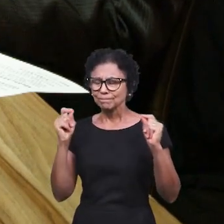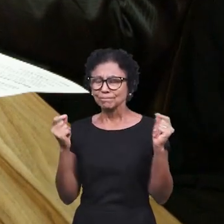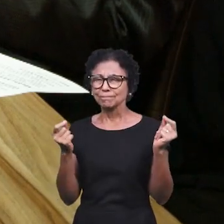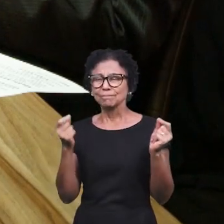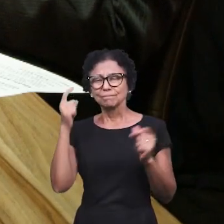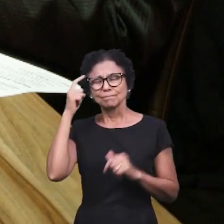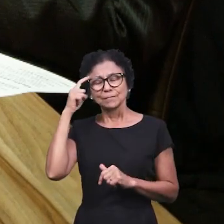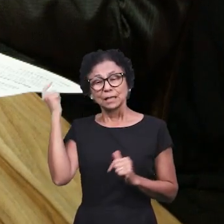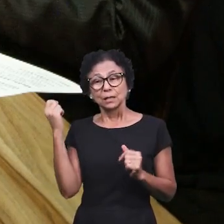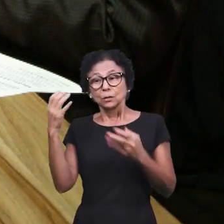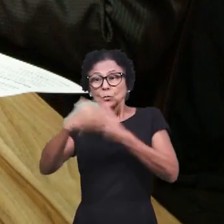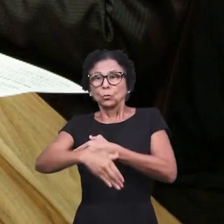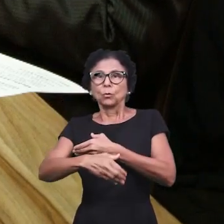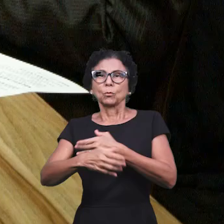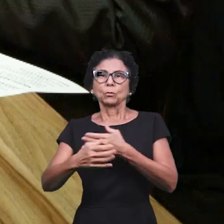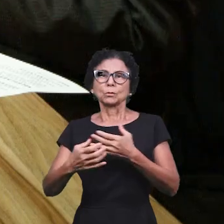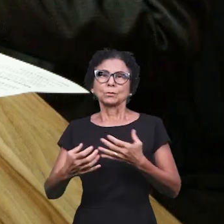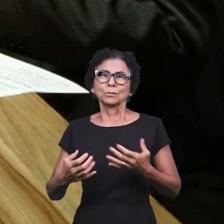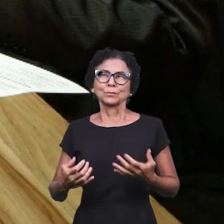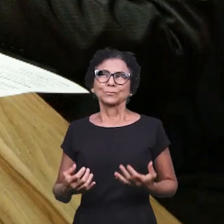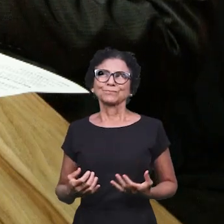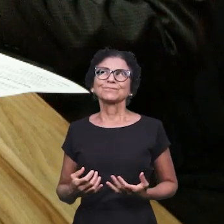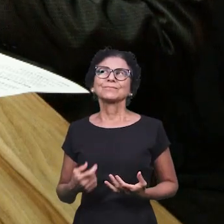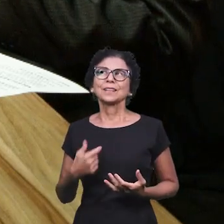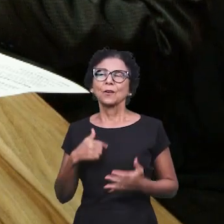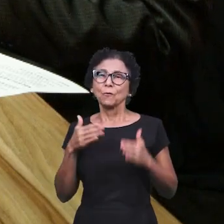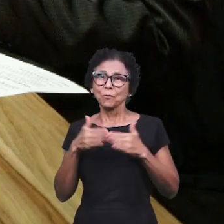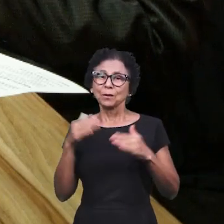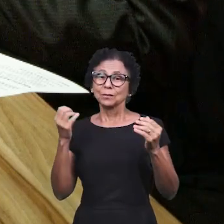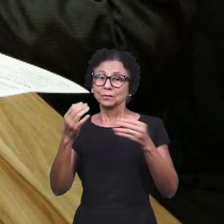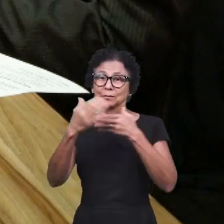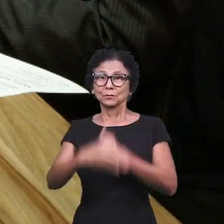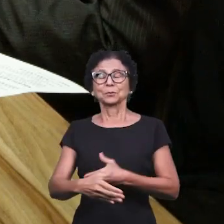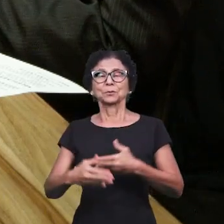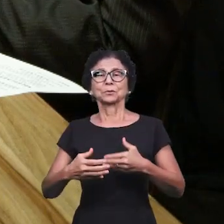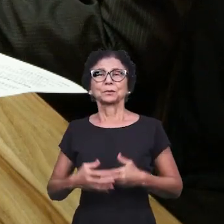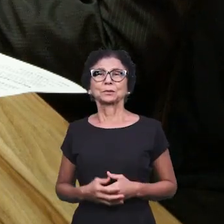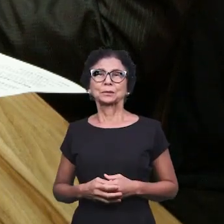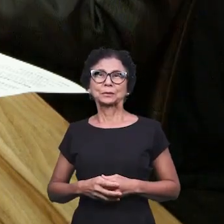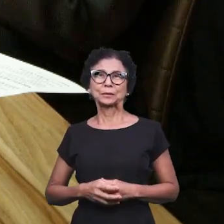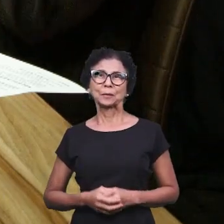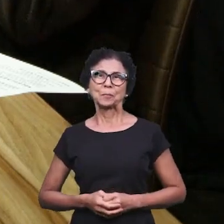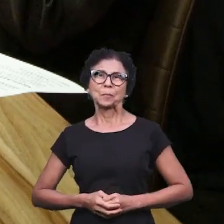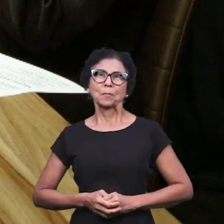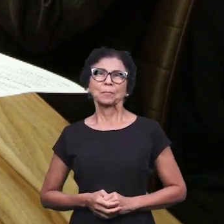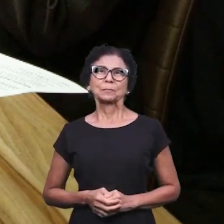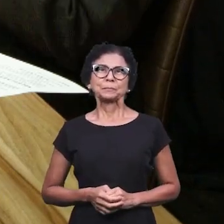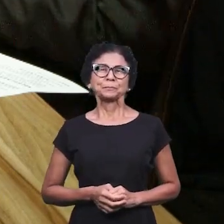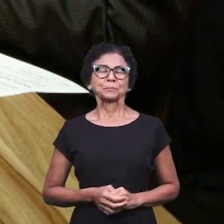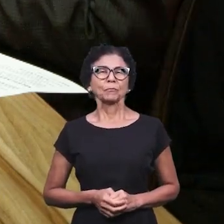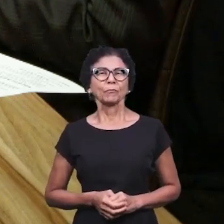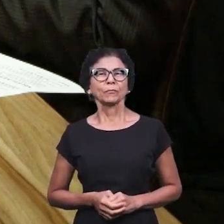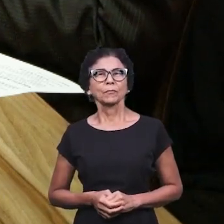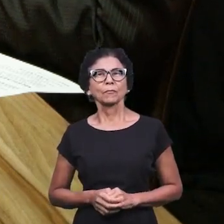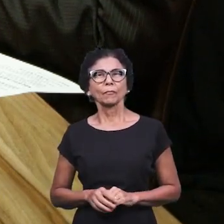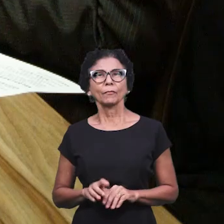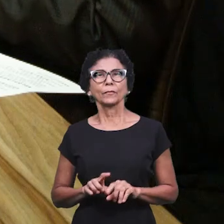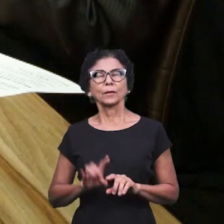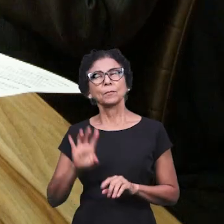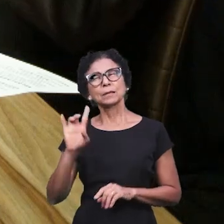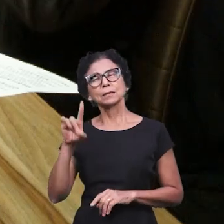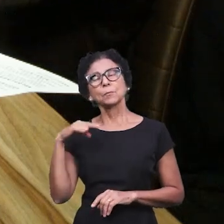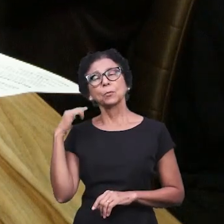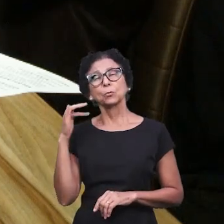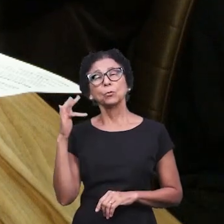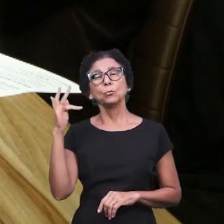para o concurso ali do MPU, né? Afinal de contas, eu estava aguardando MPU. Estava na lista, né? Mas, como comentamos, né, no programa anterior,